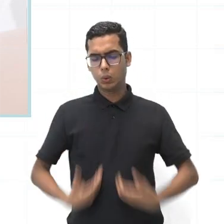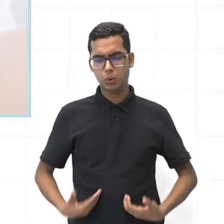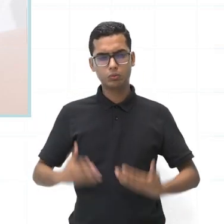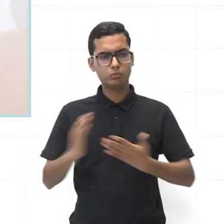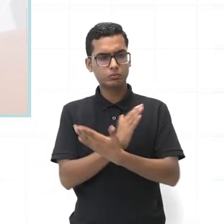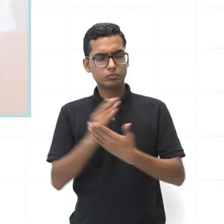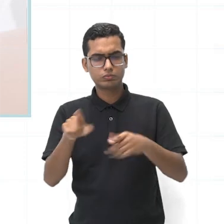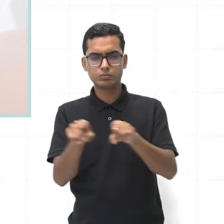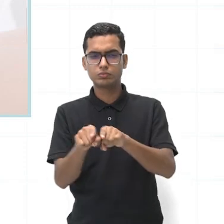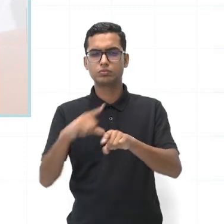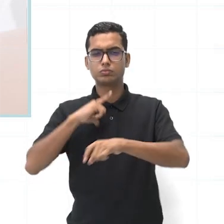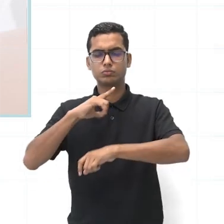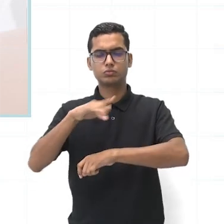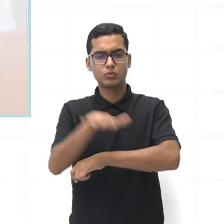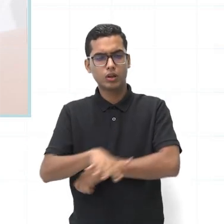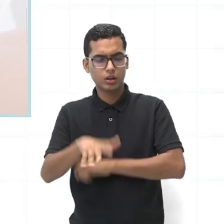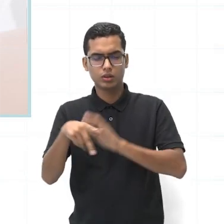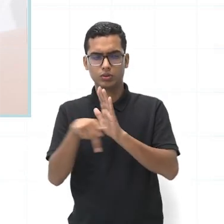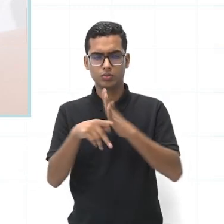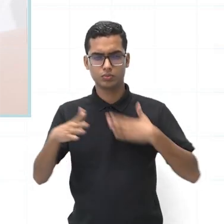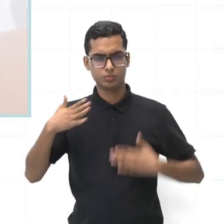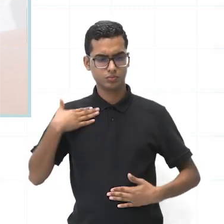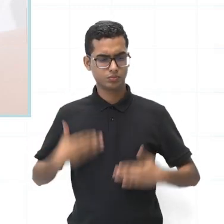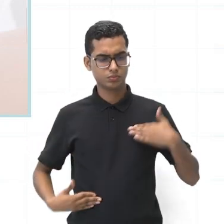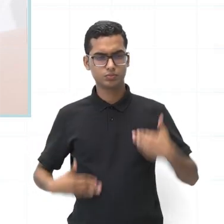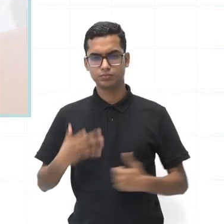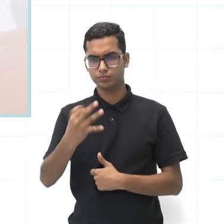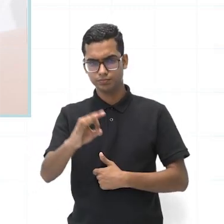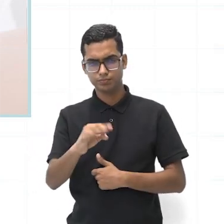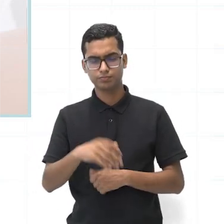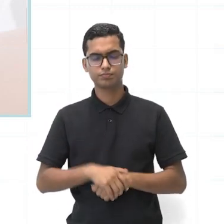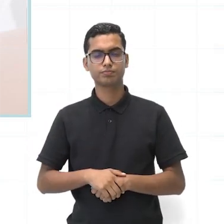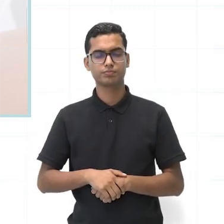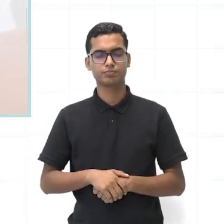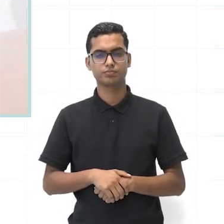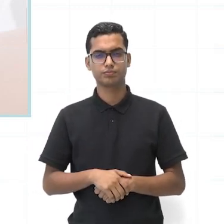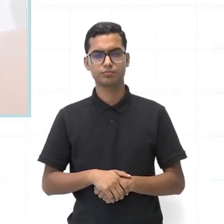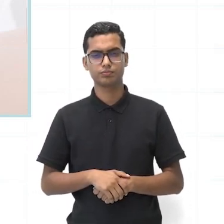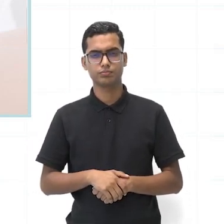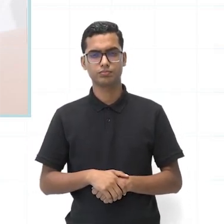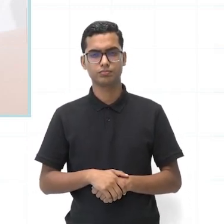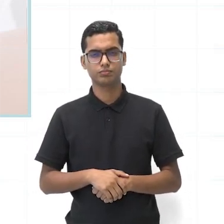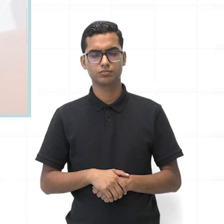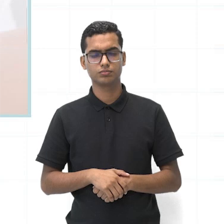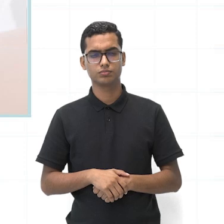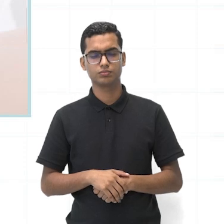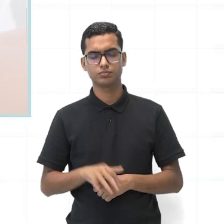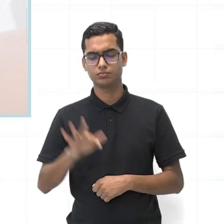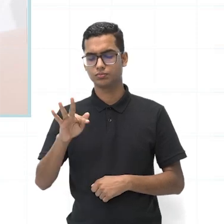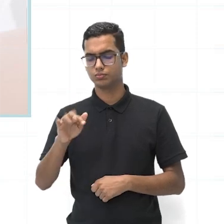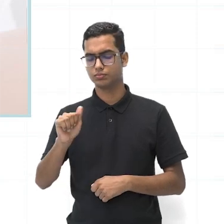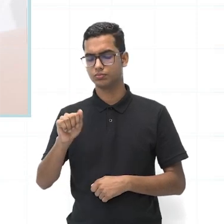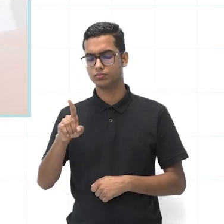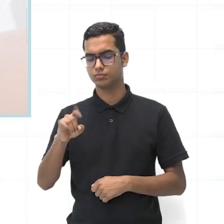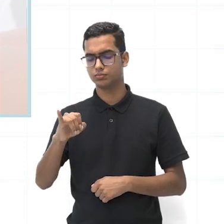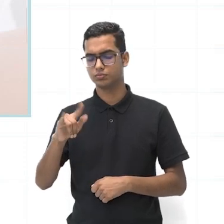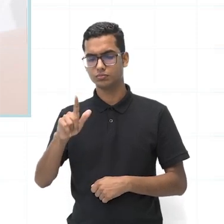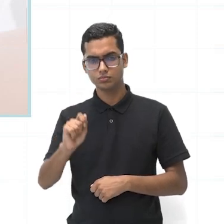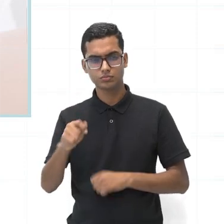alguma porção muscular, tá bom? E aí já é o próximo impacto para o nosso corpo, que é a fadiga, essa sensação de